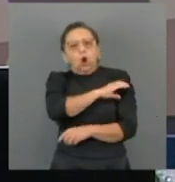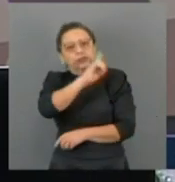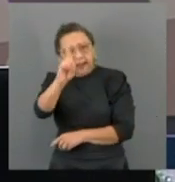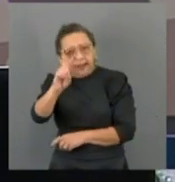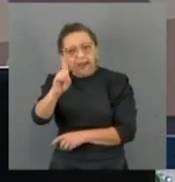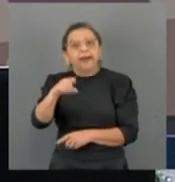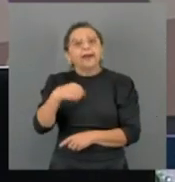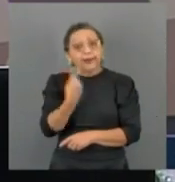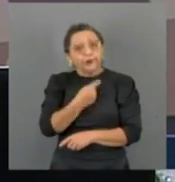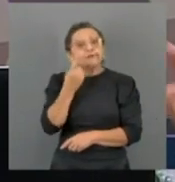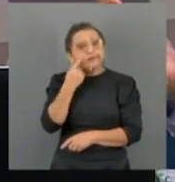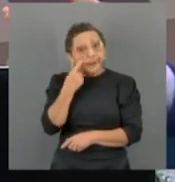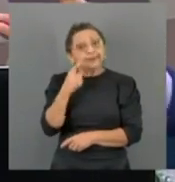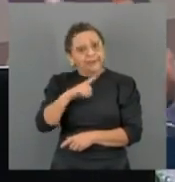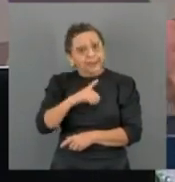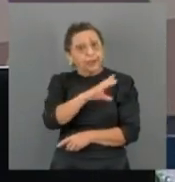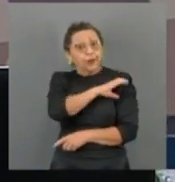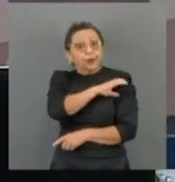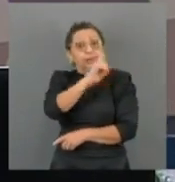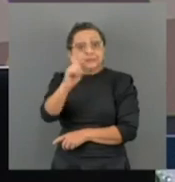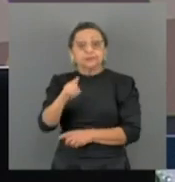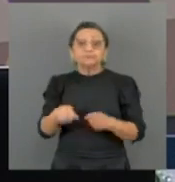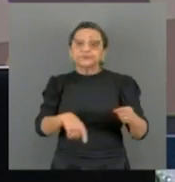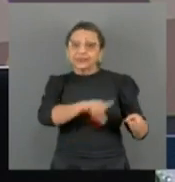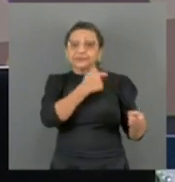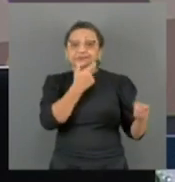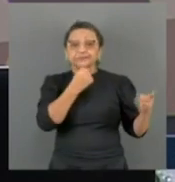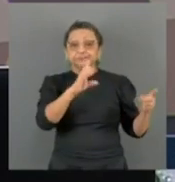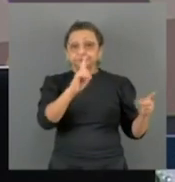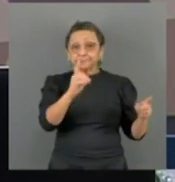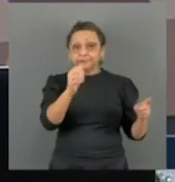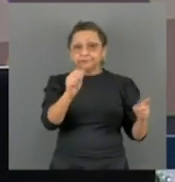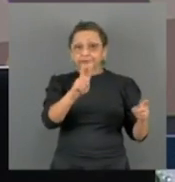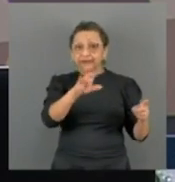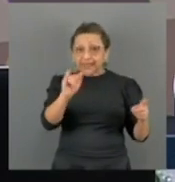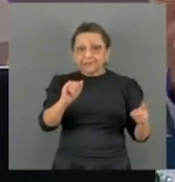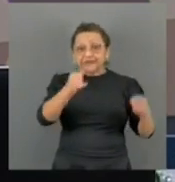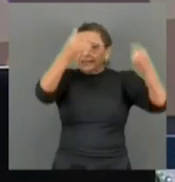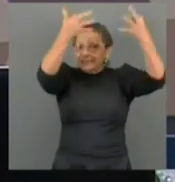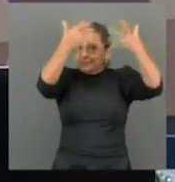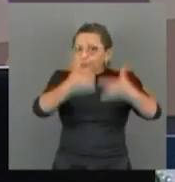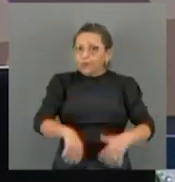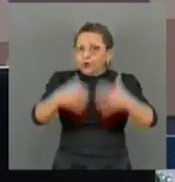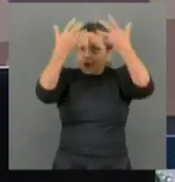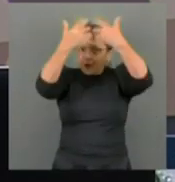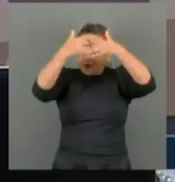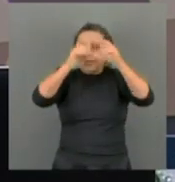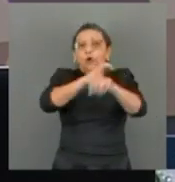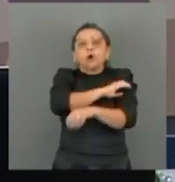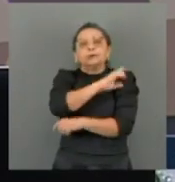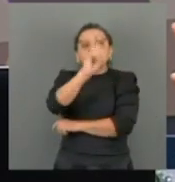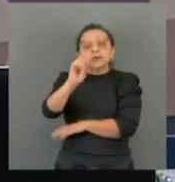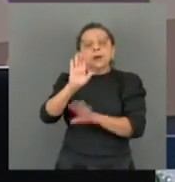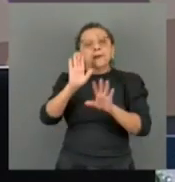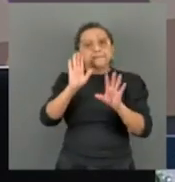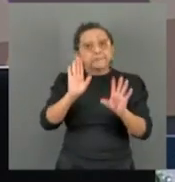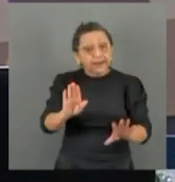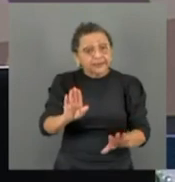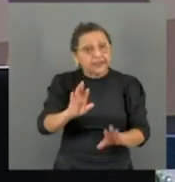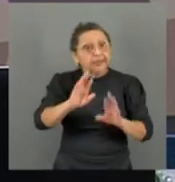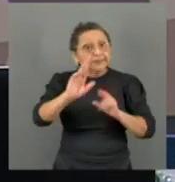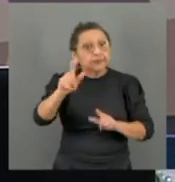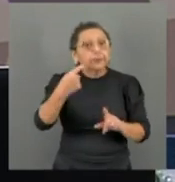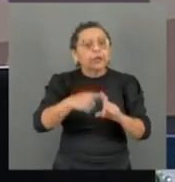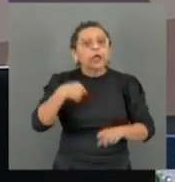coordenação. E David descreve coordenação. Mas a diferença é que a gente tem provas, a gente